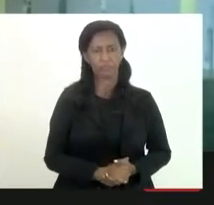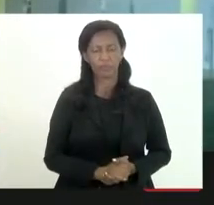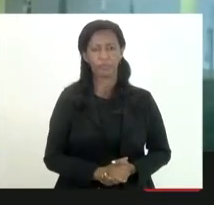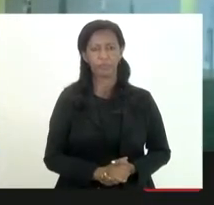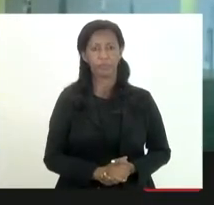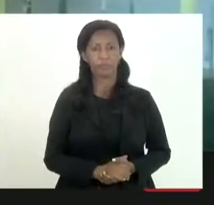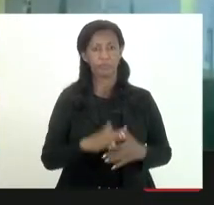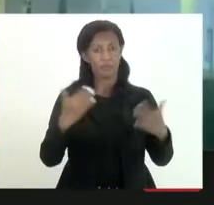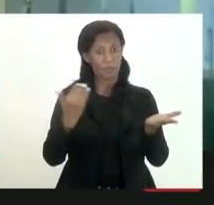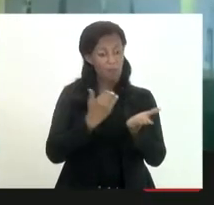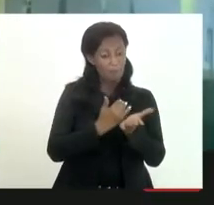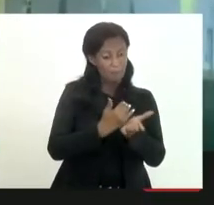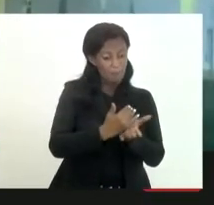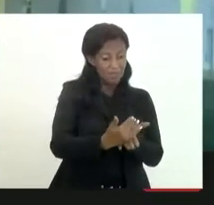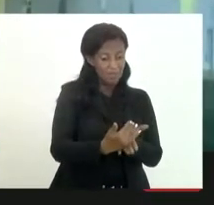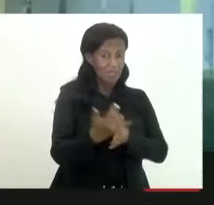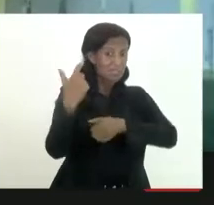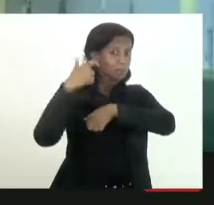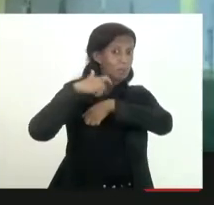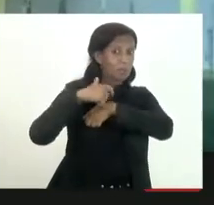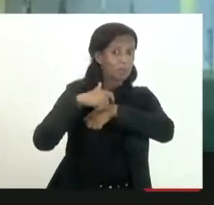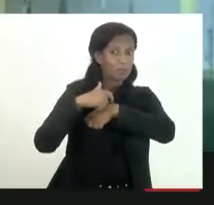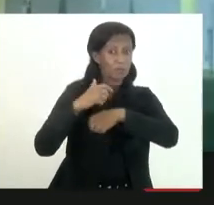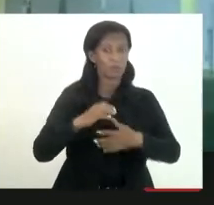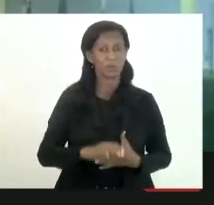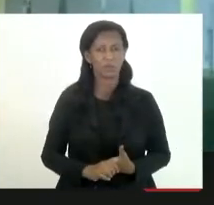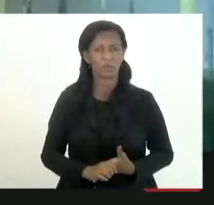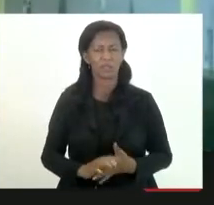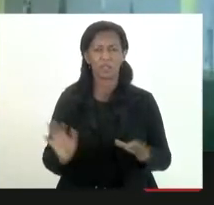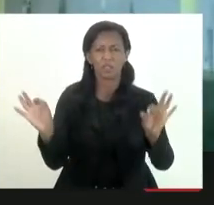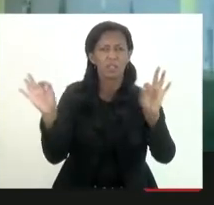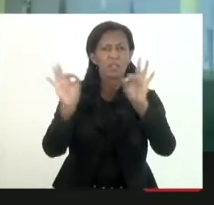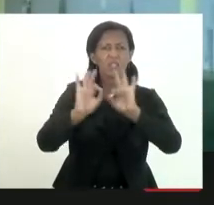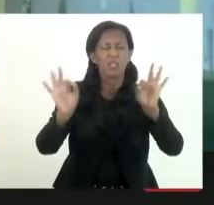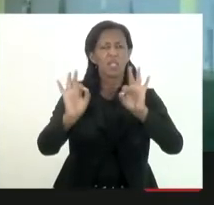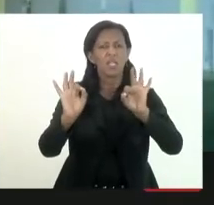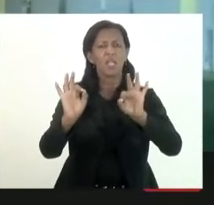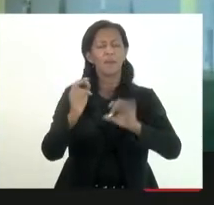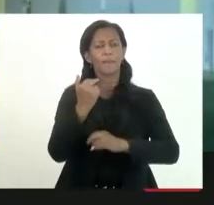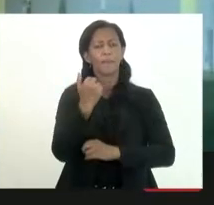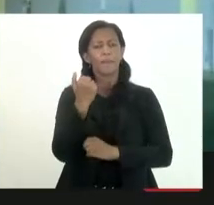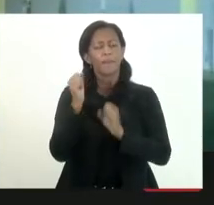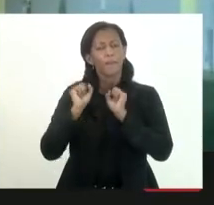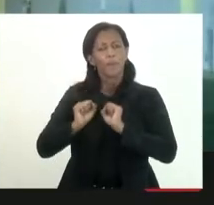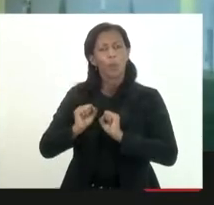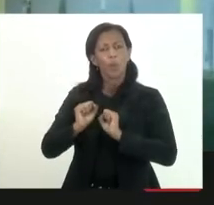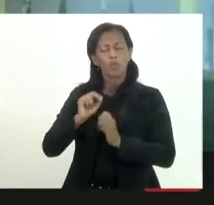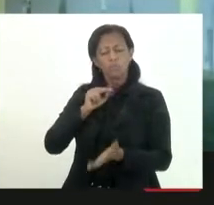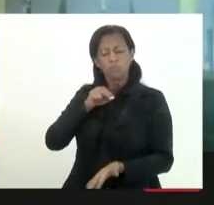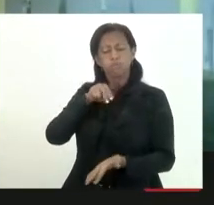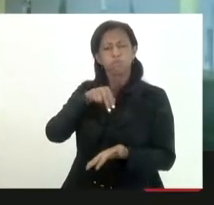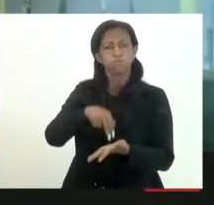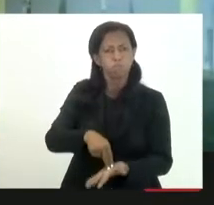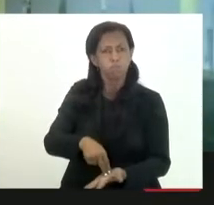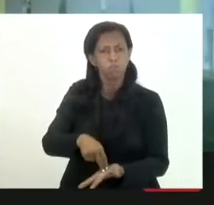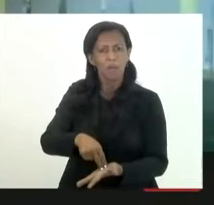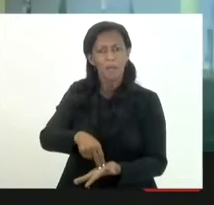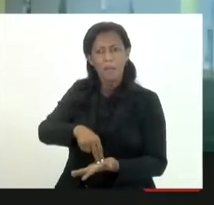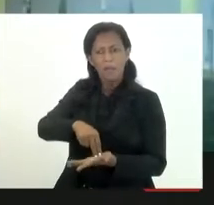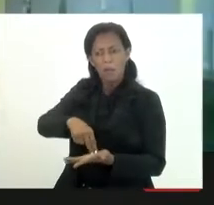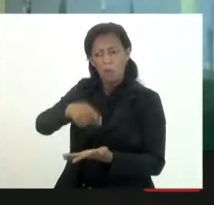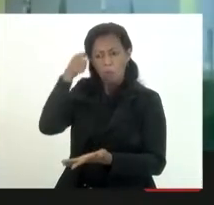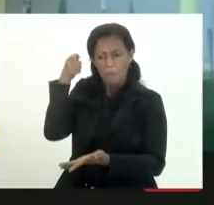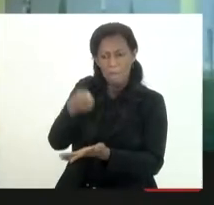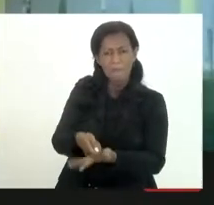Então, a partir daí, já nesse momento, ninguém pode me impor um pensamento,